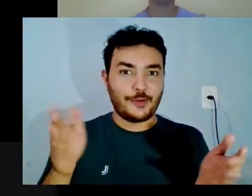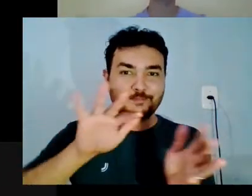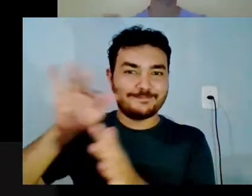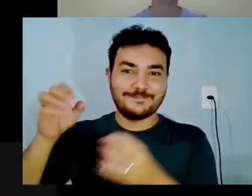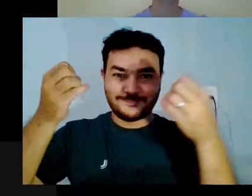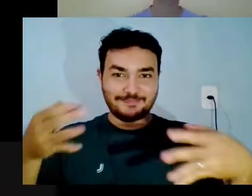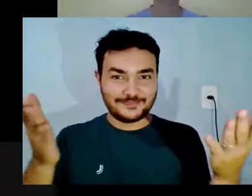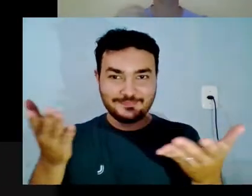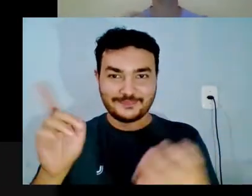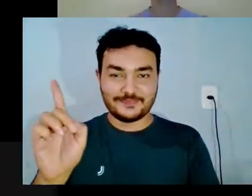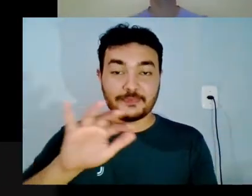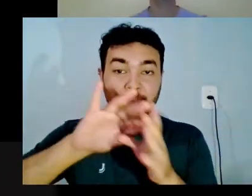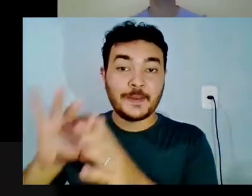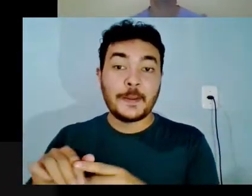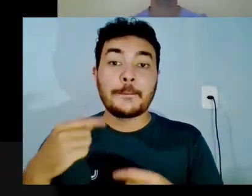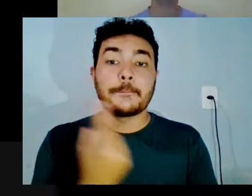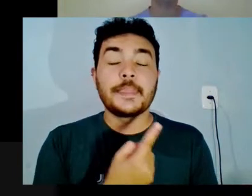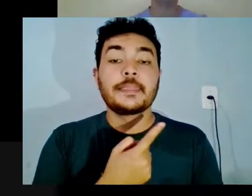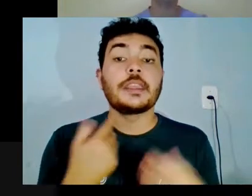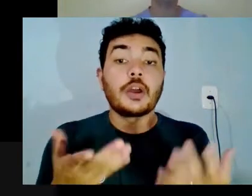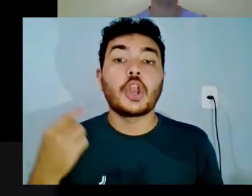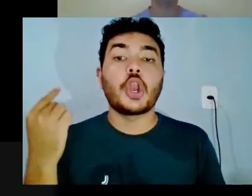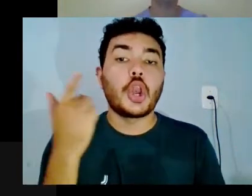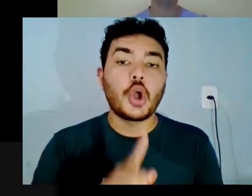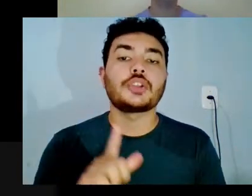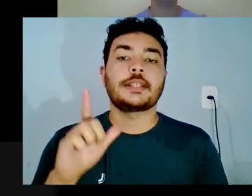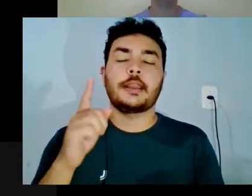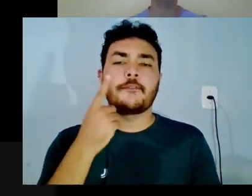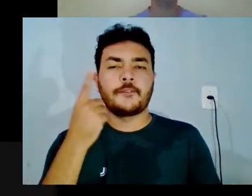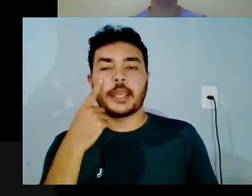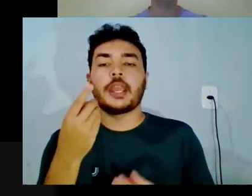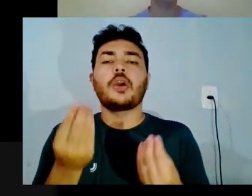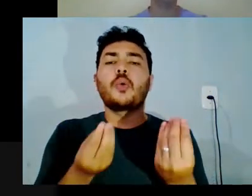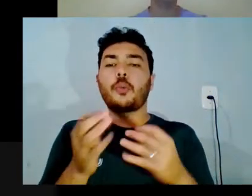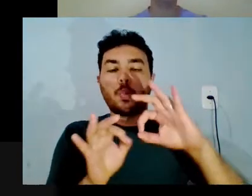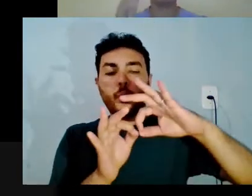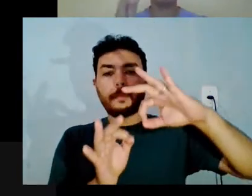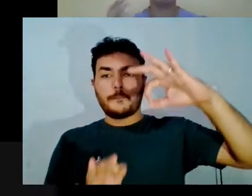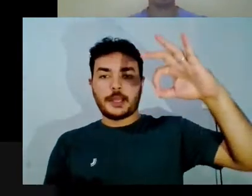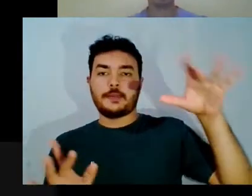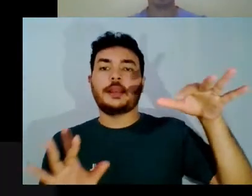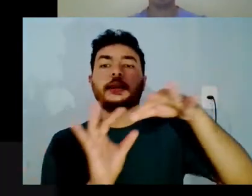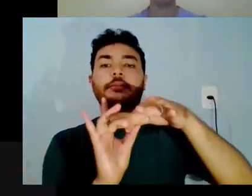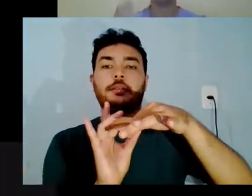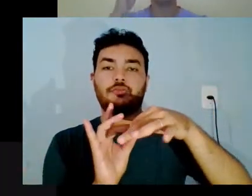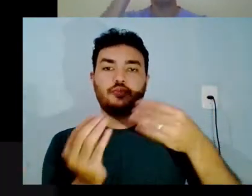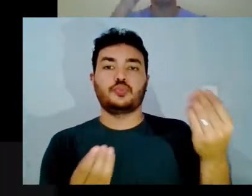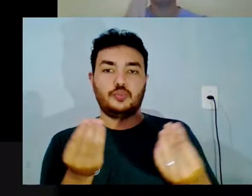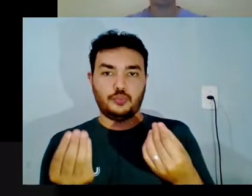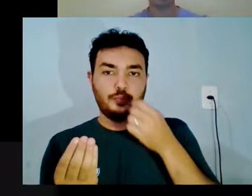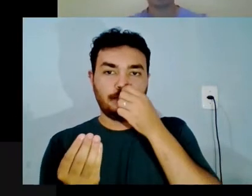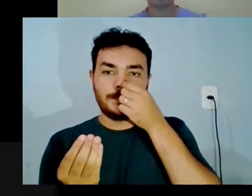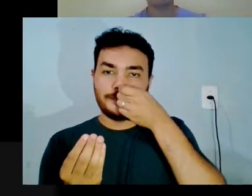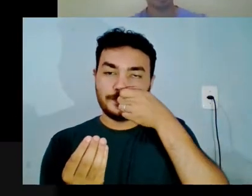abordar aqui agora. E aí a gente consegue determinar experimentalmente esses parâmetros, como o comprimento de ligação, que a gente faz através da terminação do